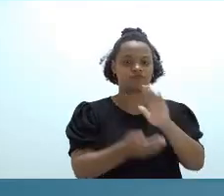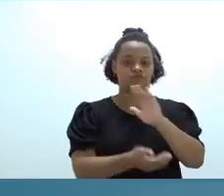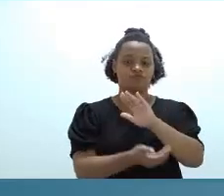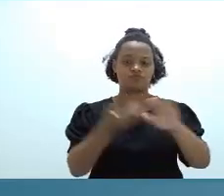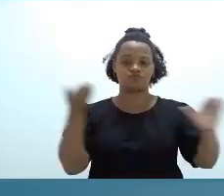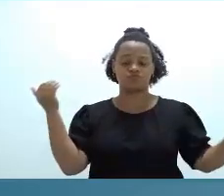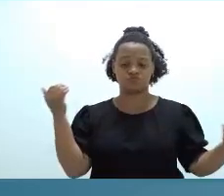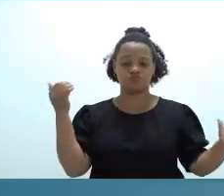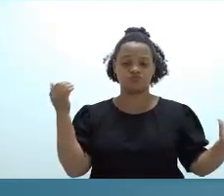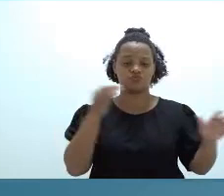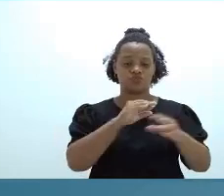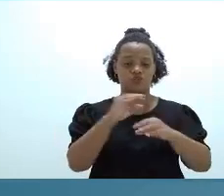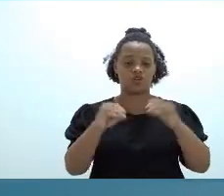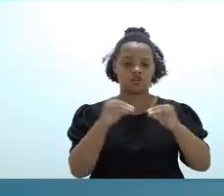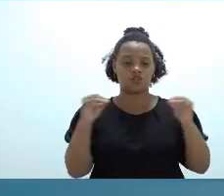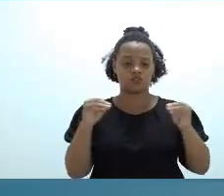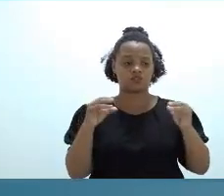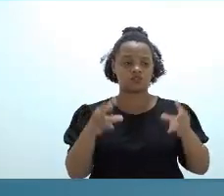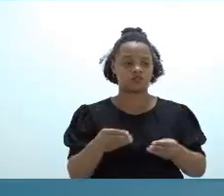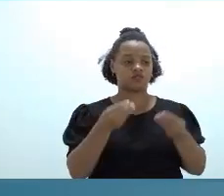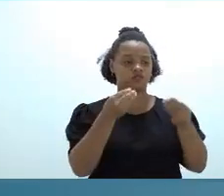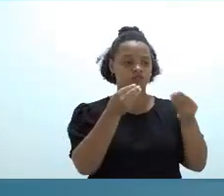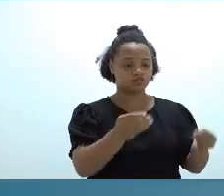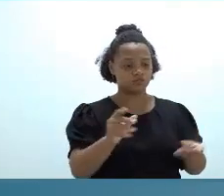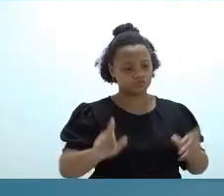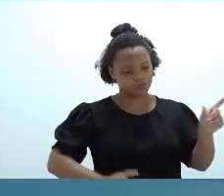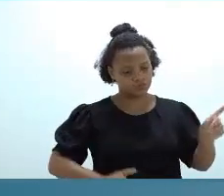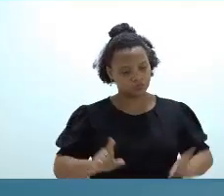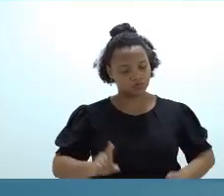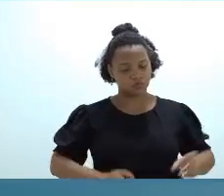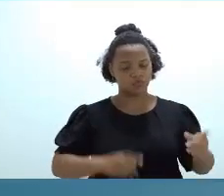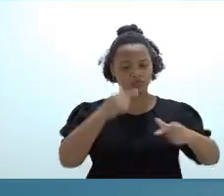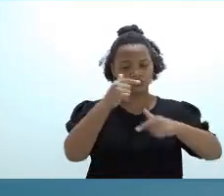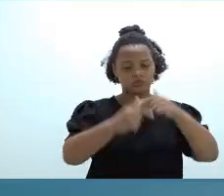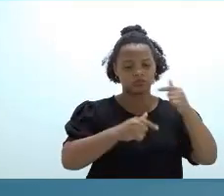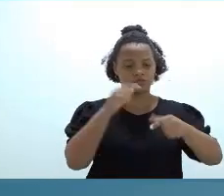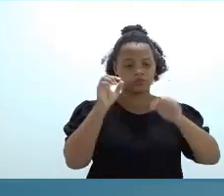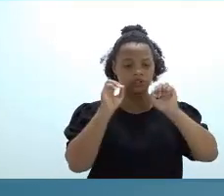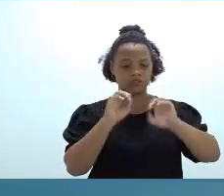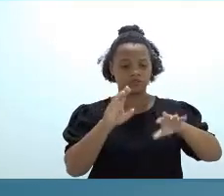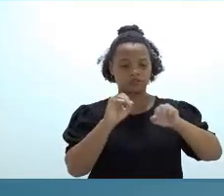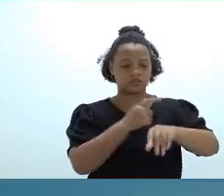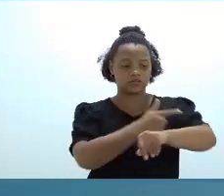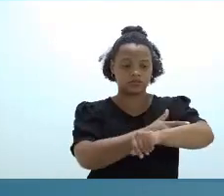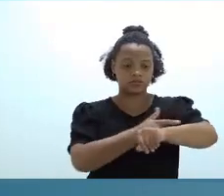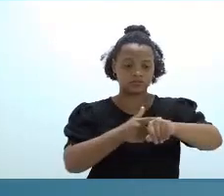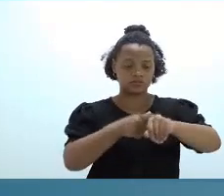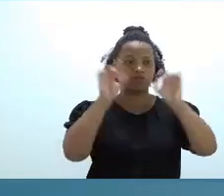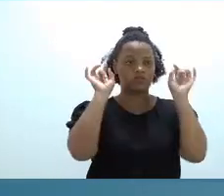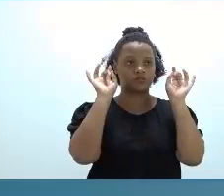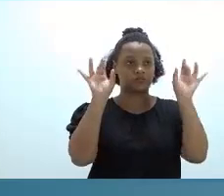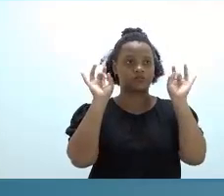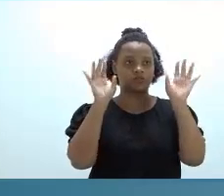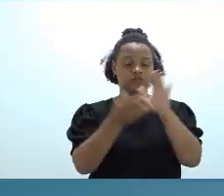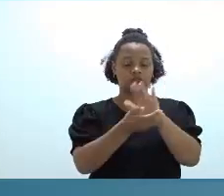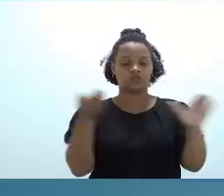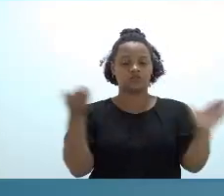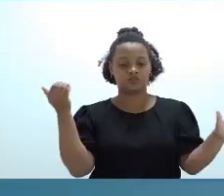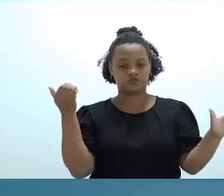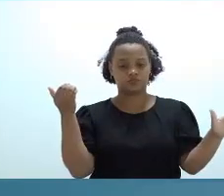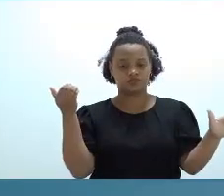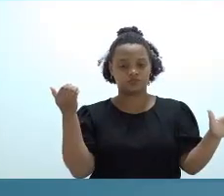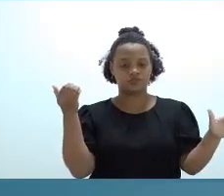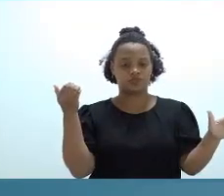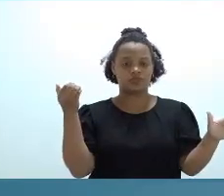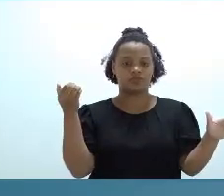dos servidores que trabalham na educação especial. Diga-se de passagem, ele tirou, ele foi contra o voto